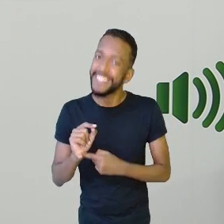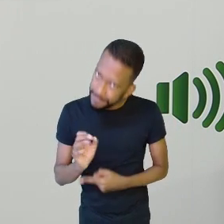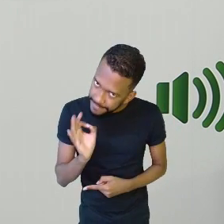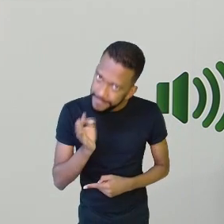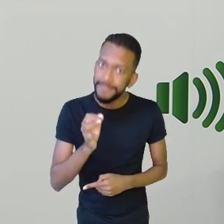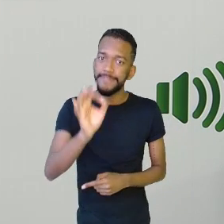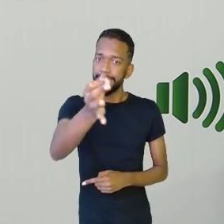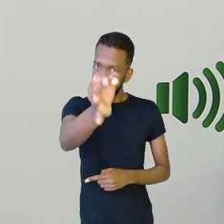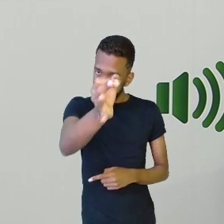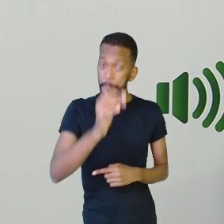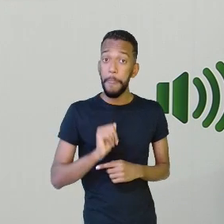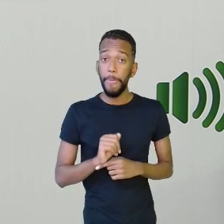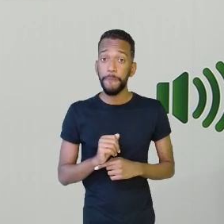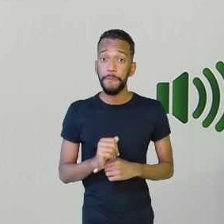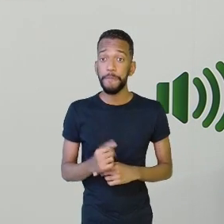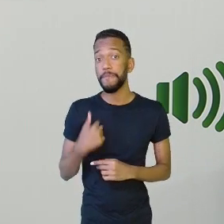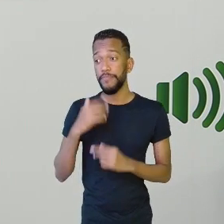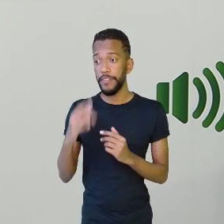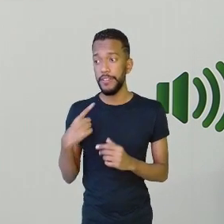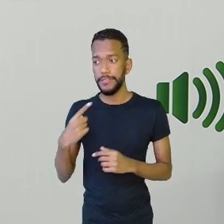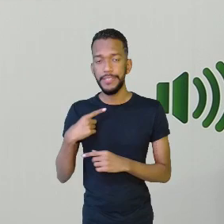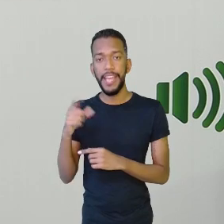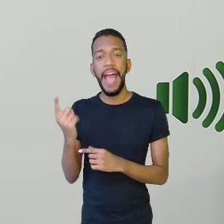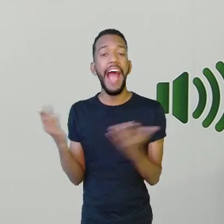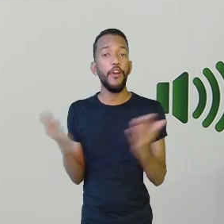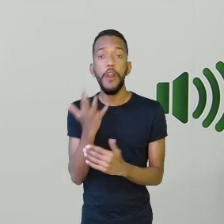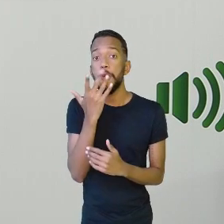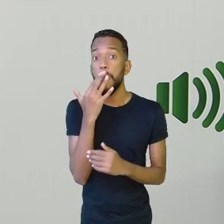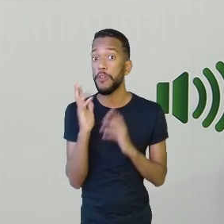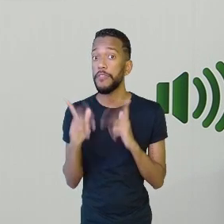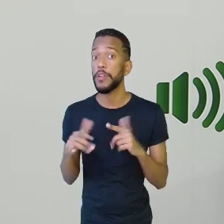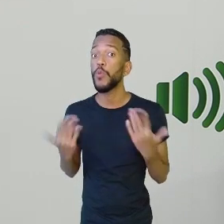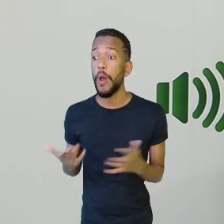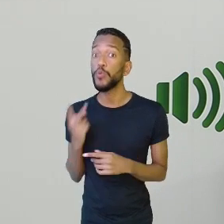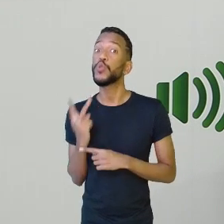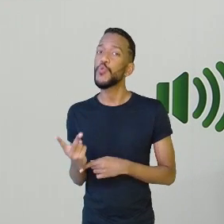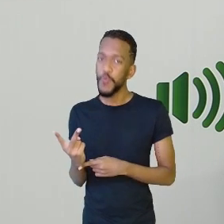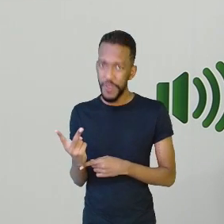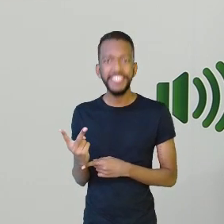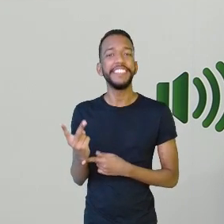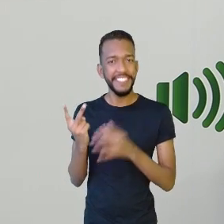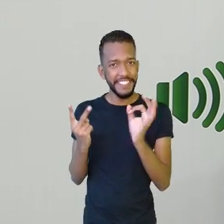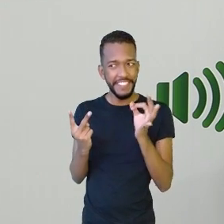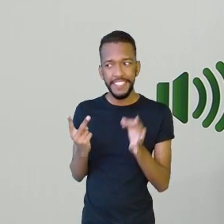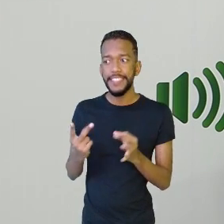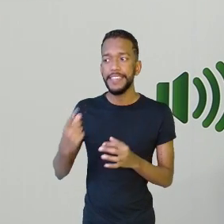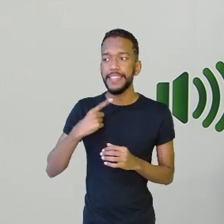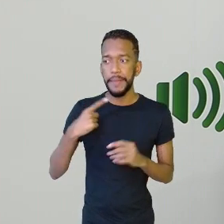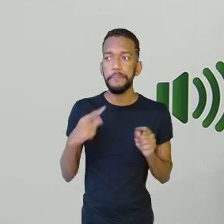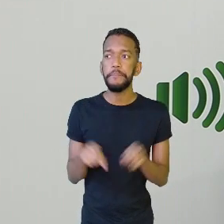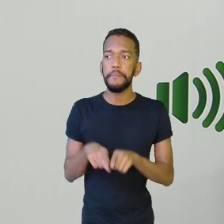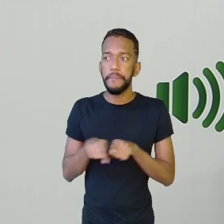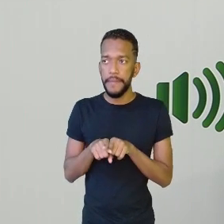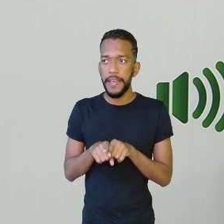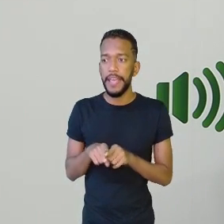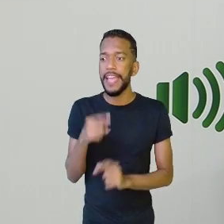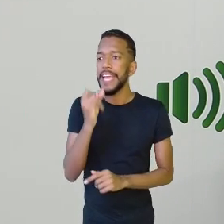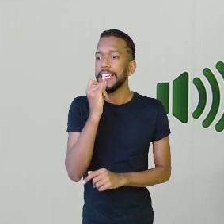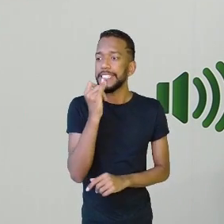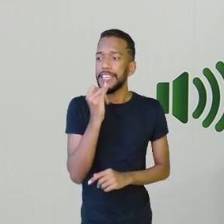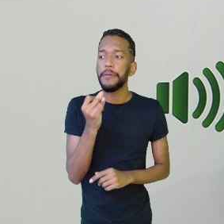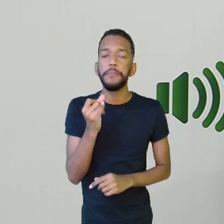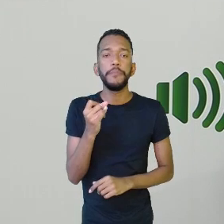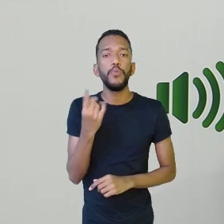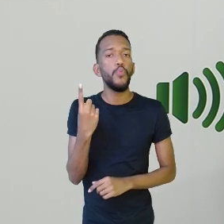mesmo. Aqui eu peguei 2 partes e no outro exemplo eu tinha pego apenas